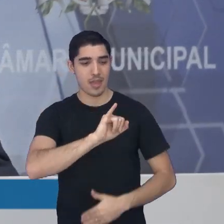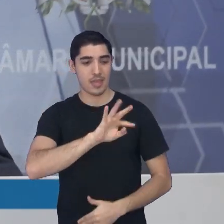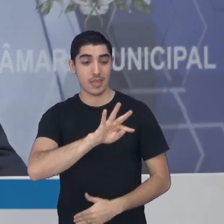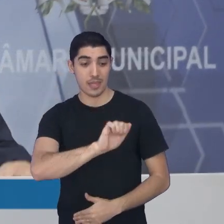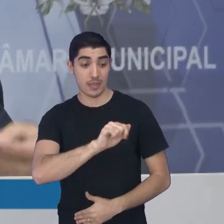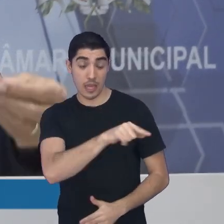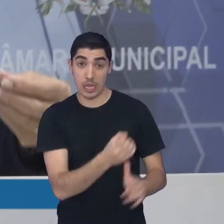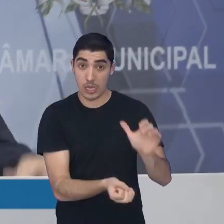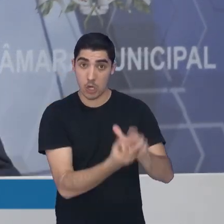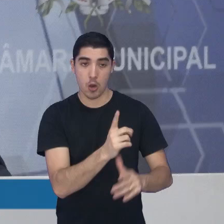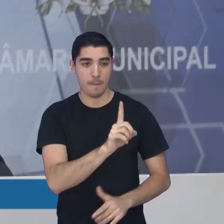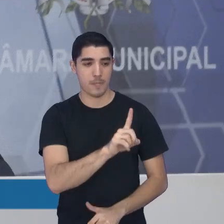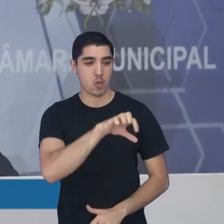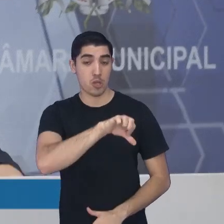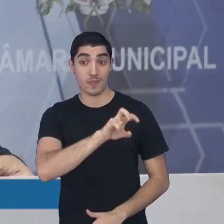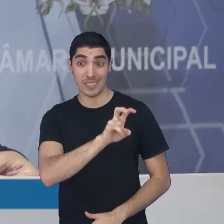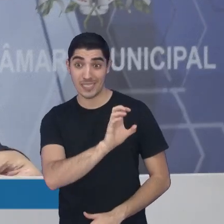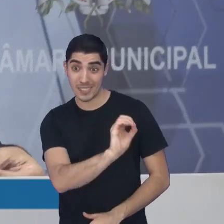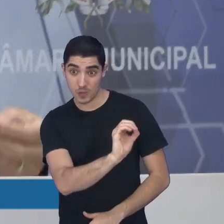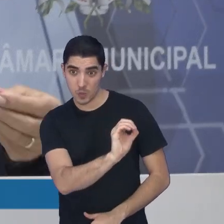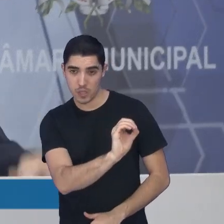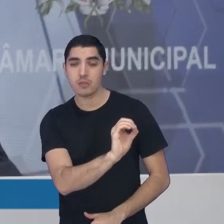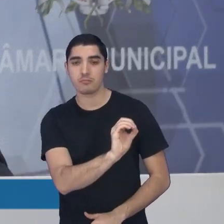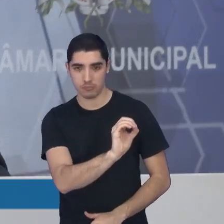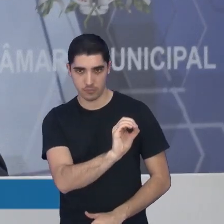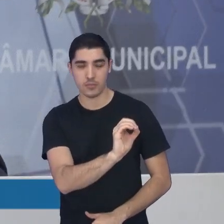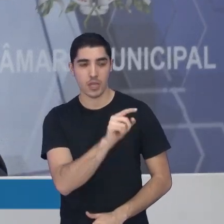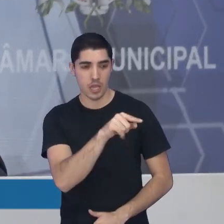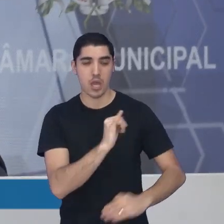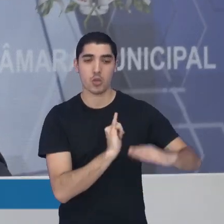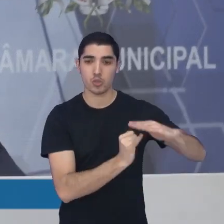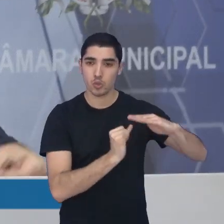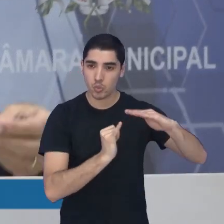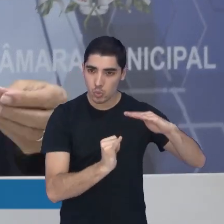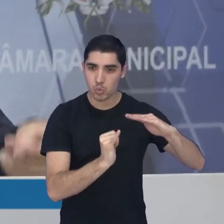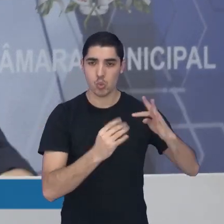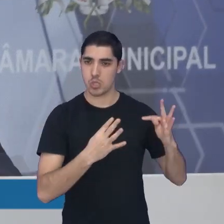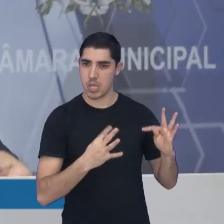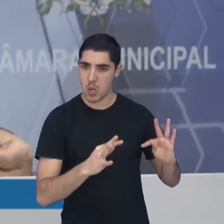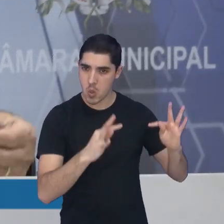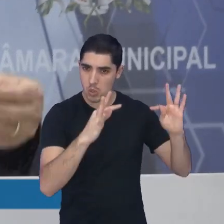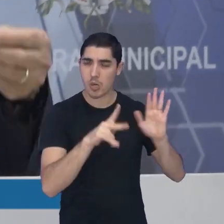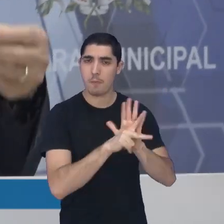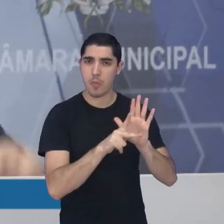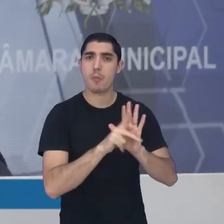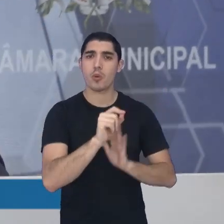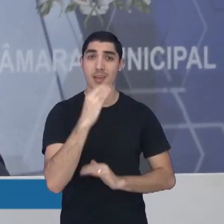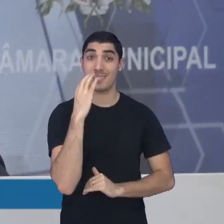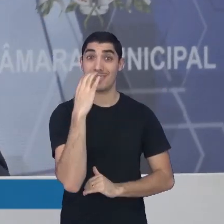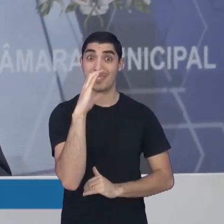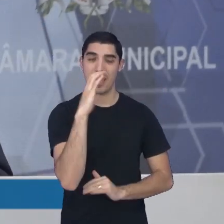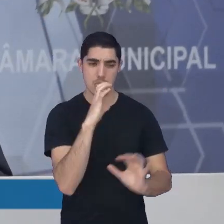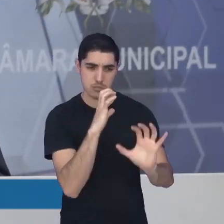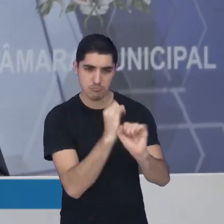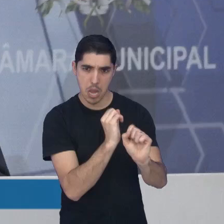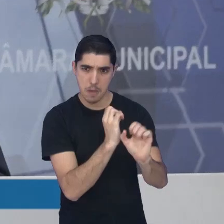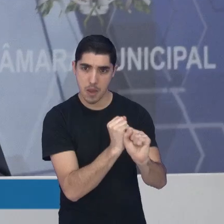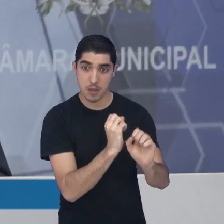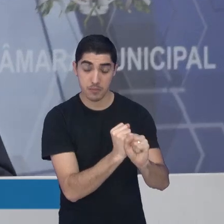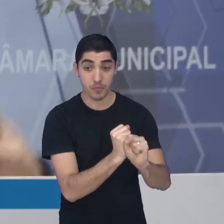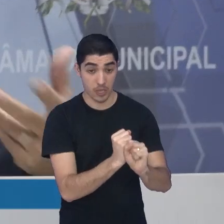instituto tecnológico de ciências exatas. E abnegados em São José dos